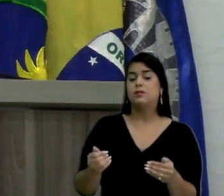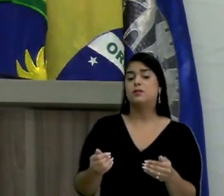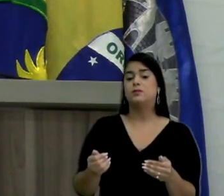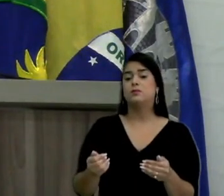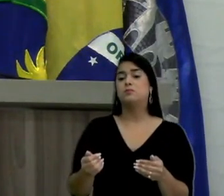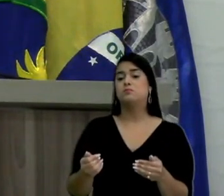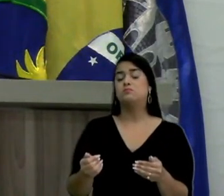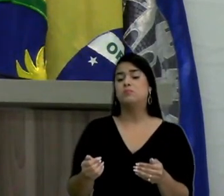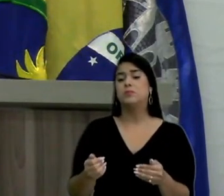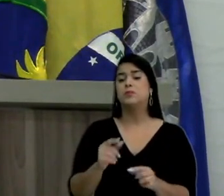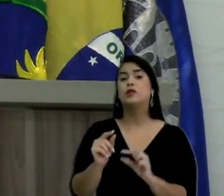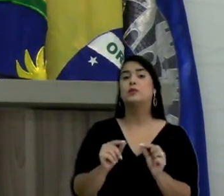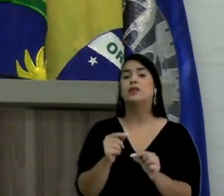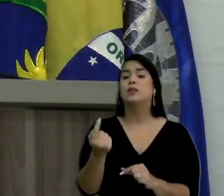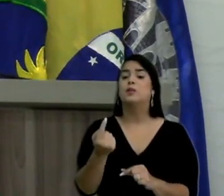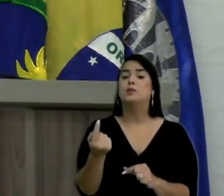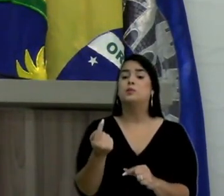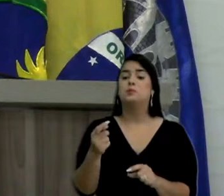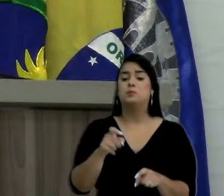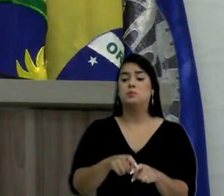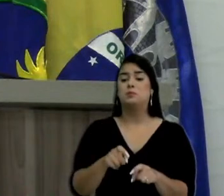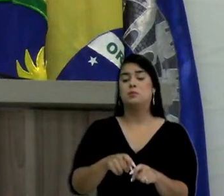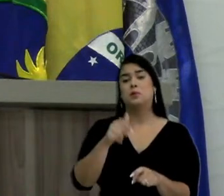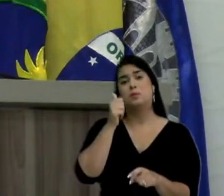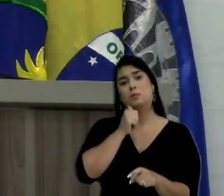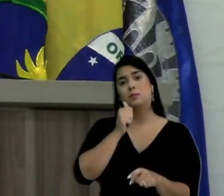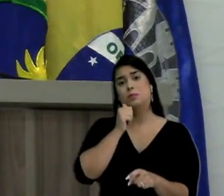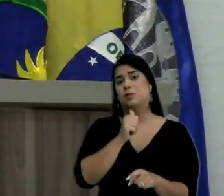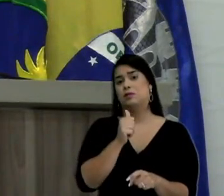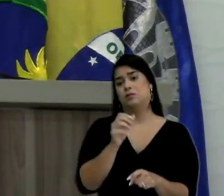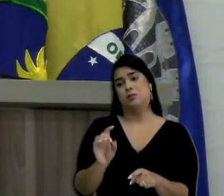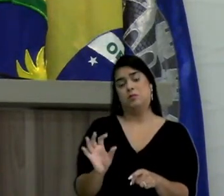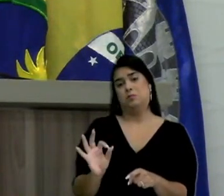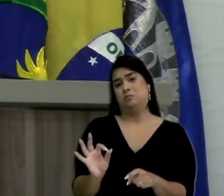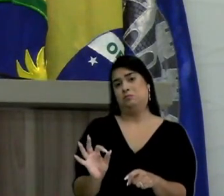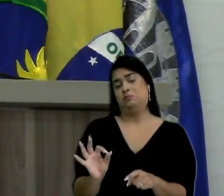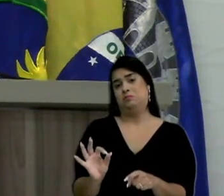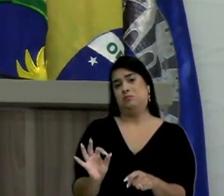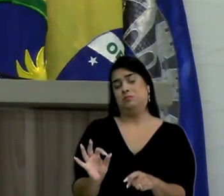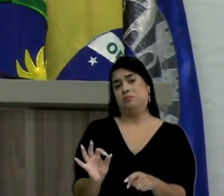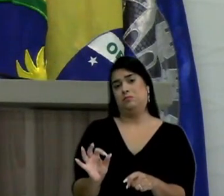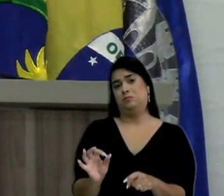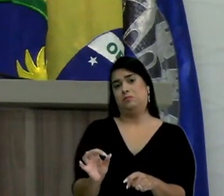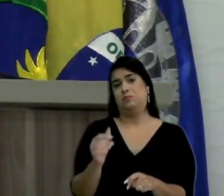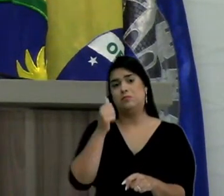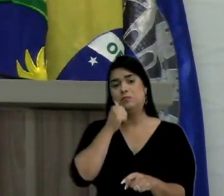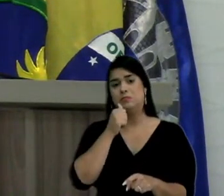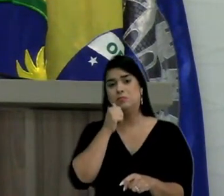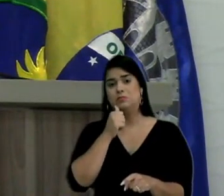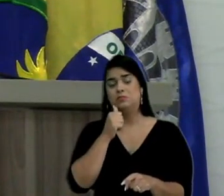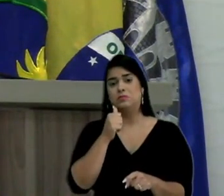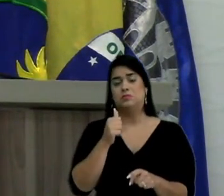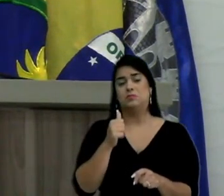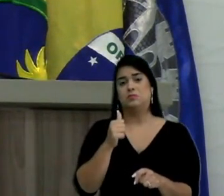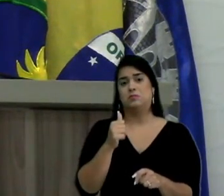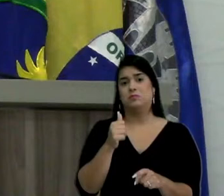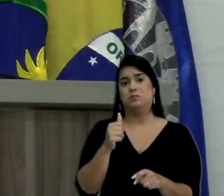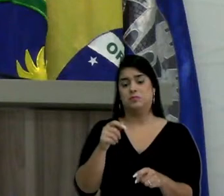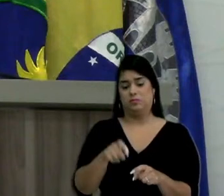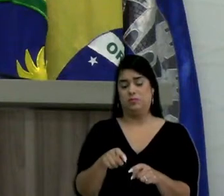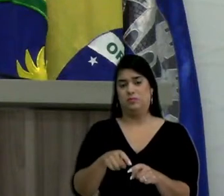era solicitando uma médica pelo menos na área da ginecologista que era para atender as nossas mulheres do nosso